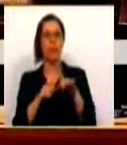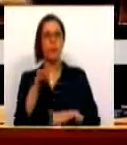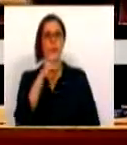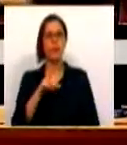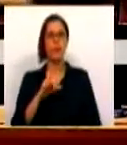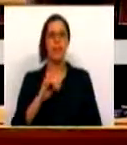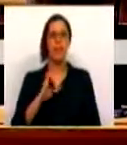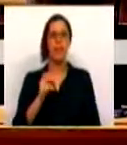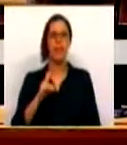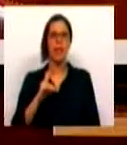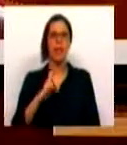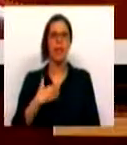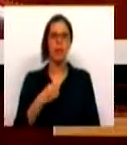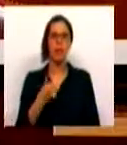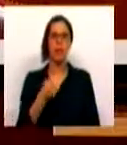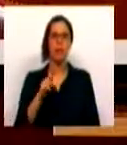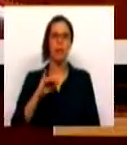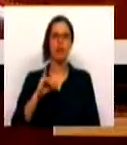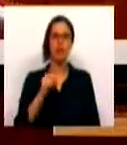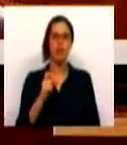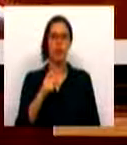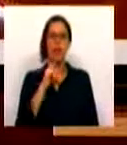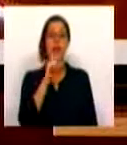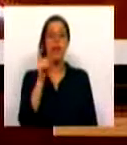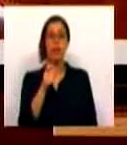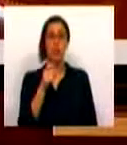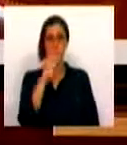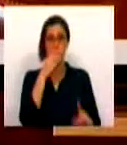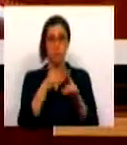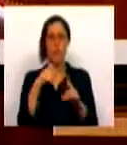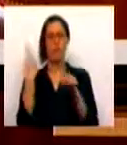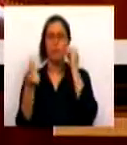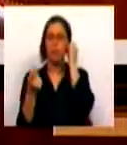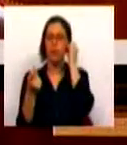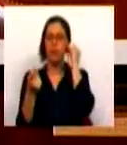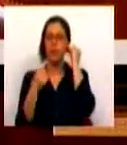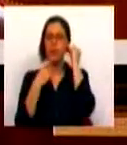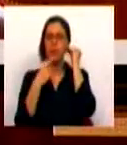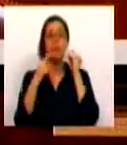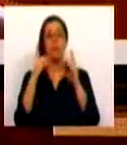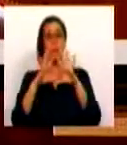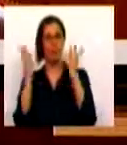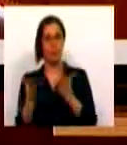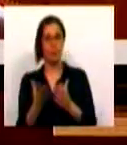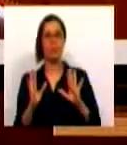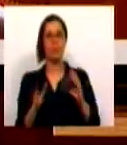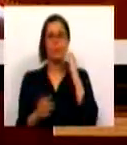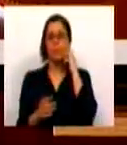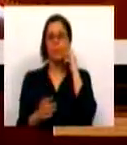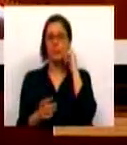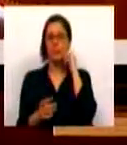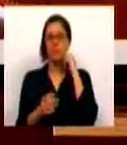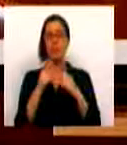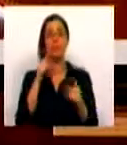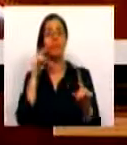Ricardo Bexiga. Começo pela questão mais prática e depois vou à questão mais sistémica.